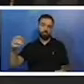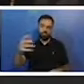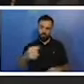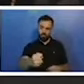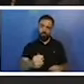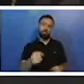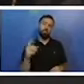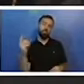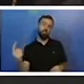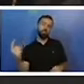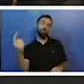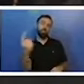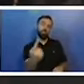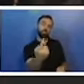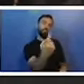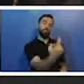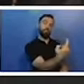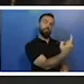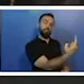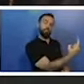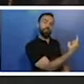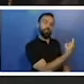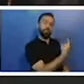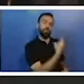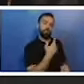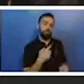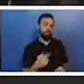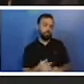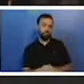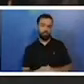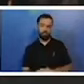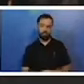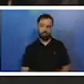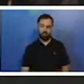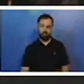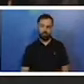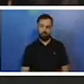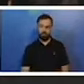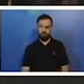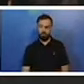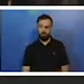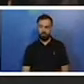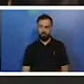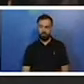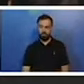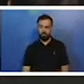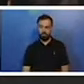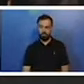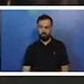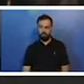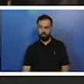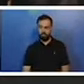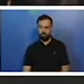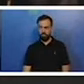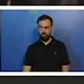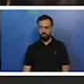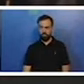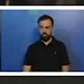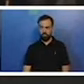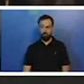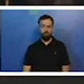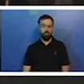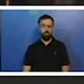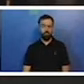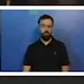que pegava do professor e pegava outro dele e o outro tem dado o meu como a gente tá só em dois aqui a gente está gerando em nós mesmo tá fazendo